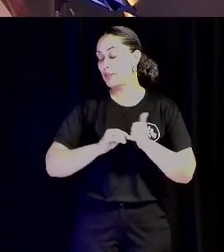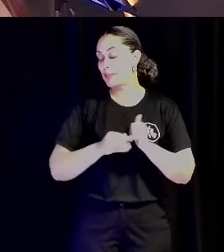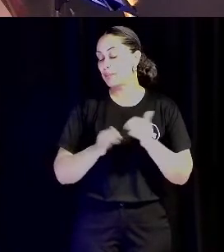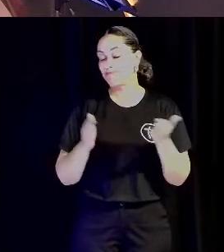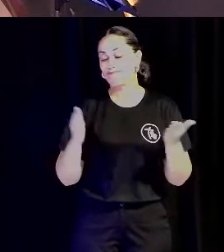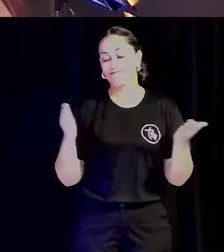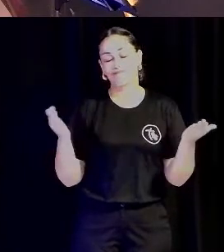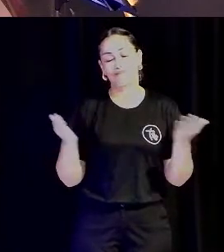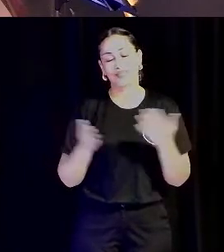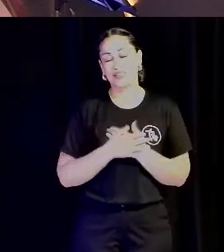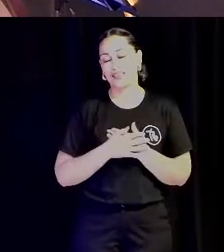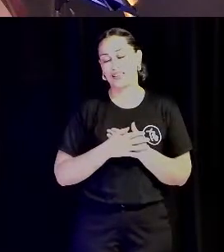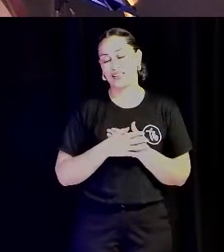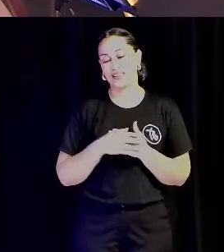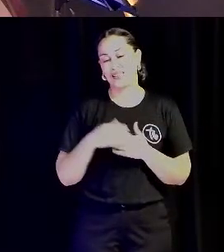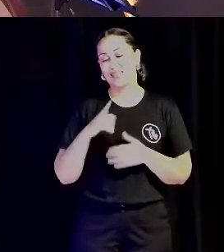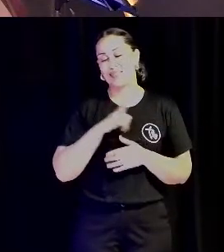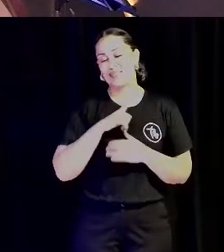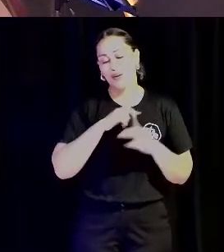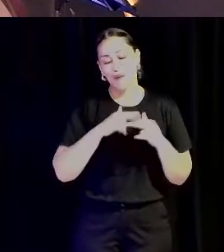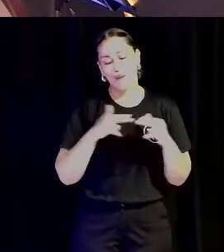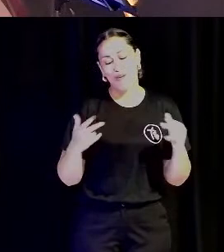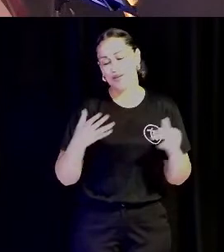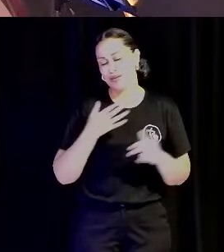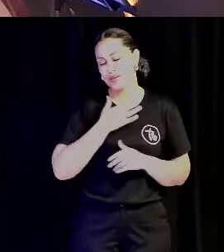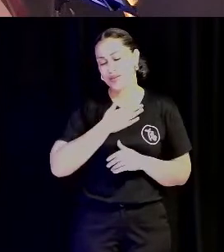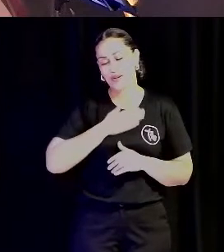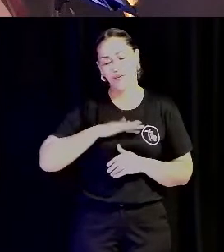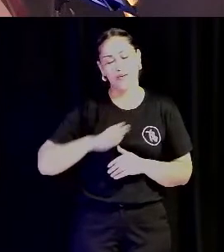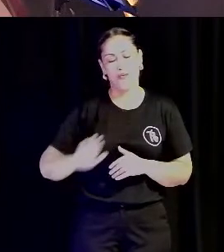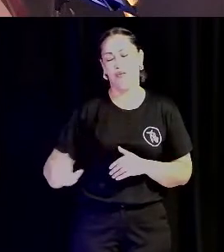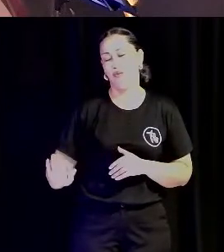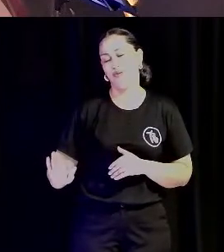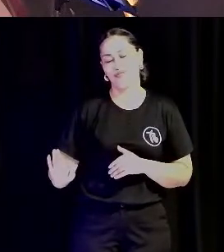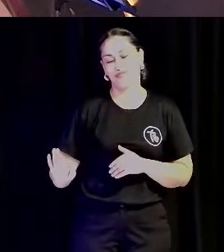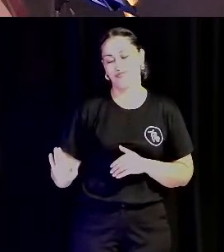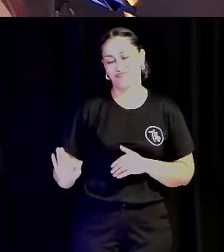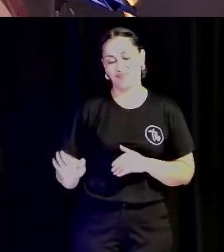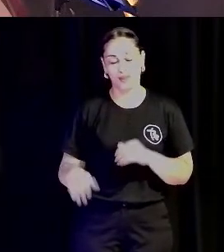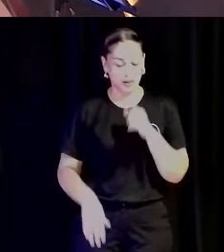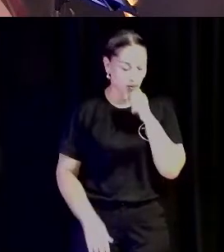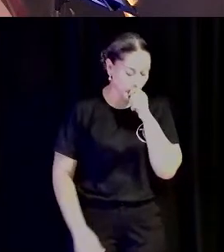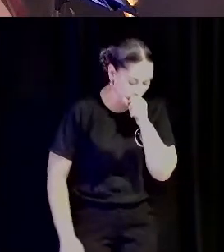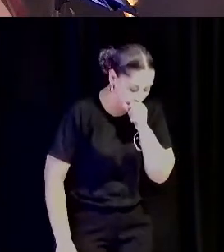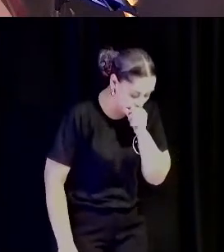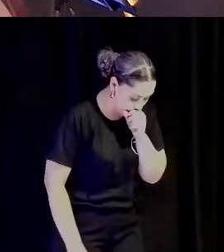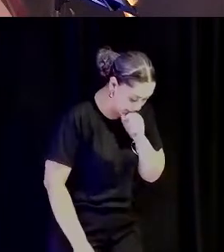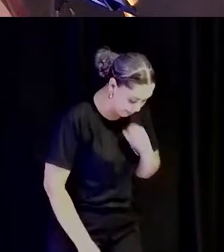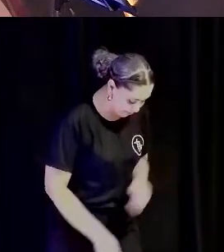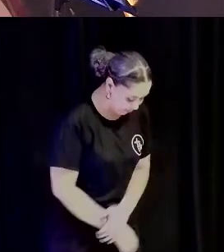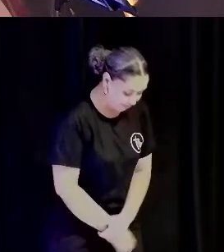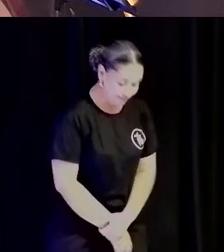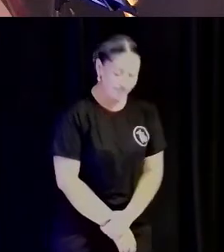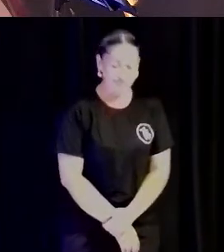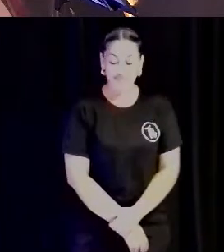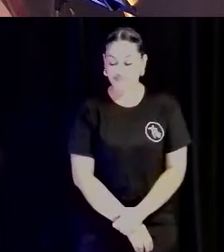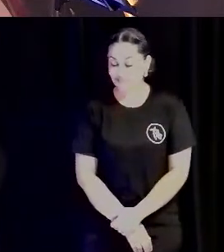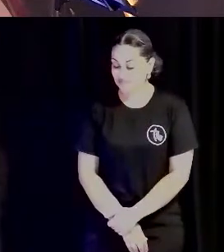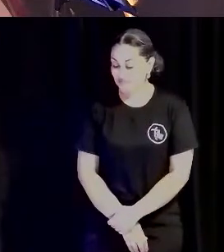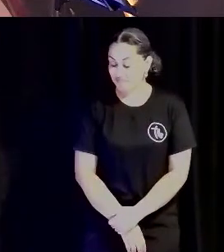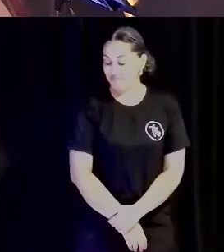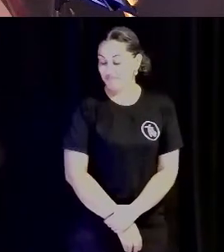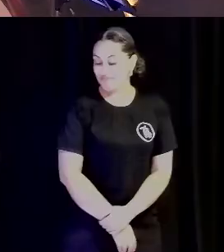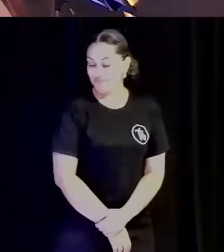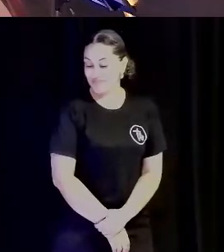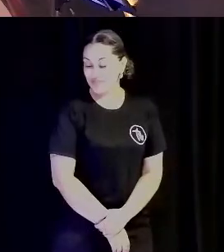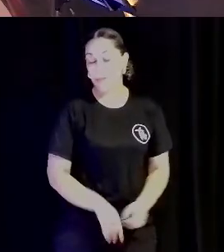E eu não gosto muito de abóbora. Na verdade, é uma das poucas coisas que eu não gosto muito. Mas de